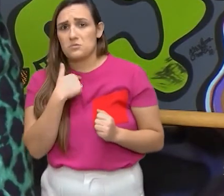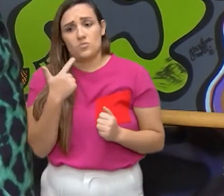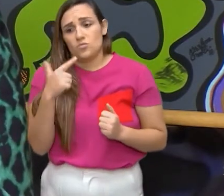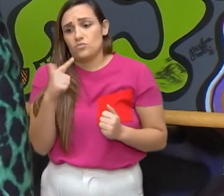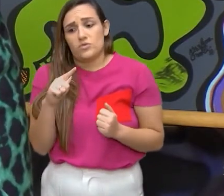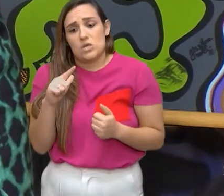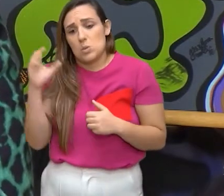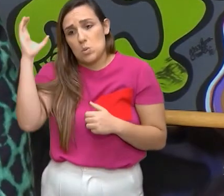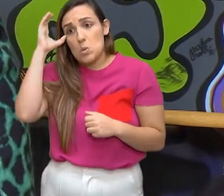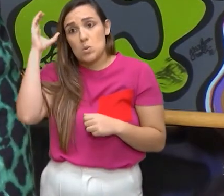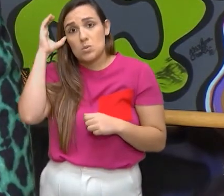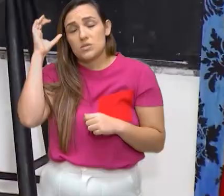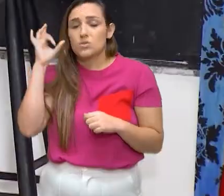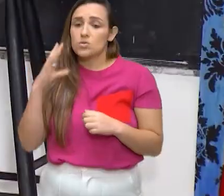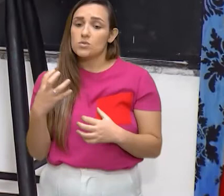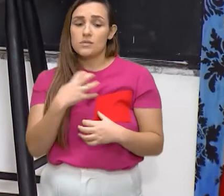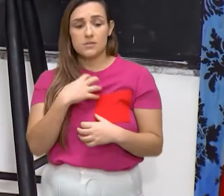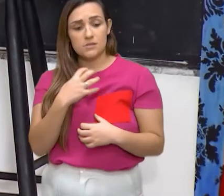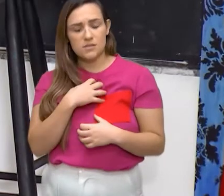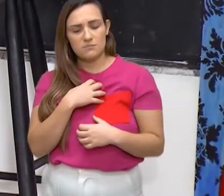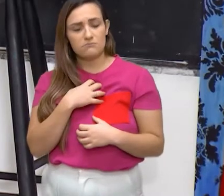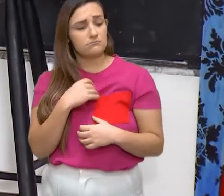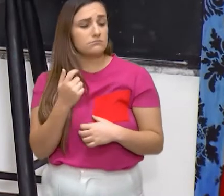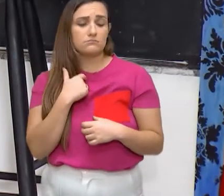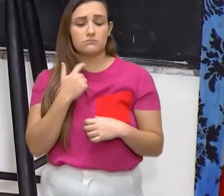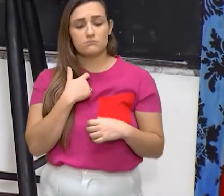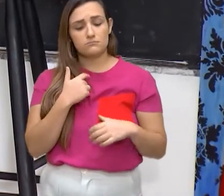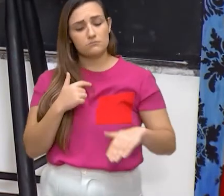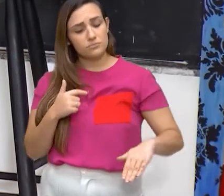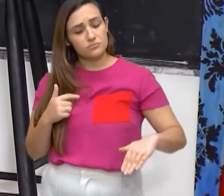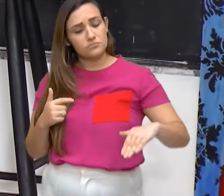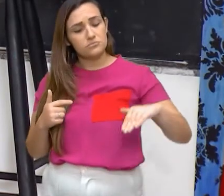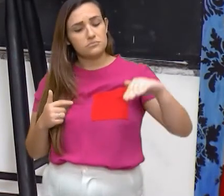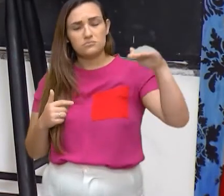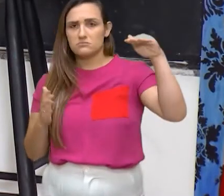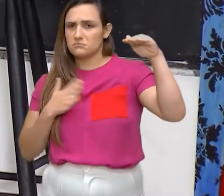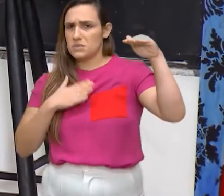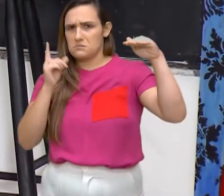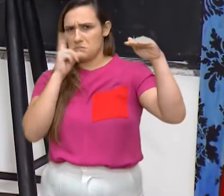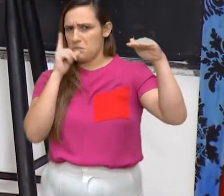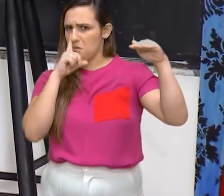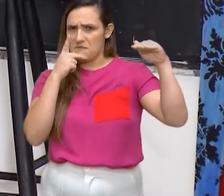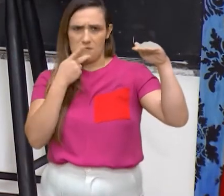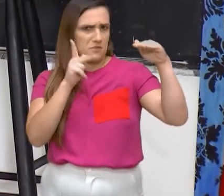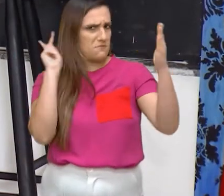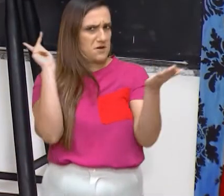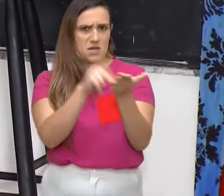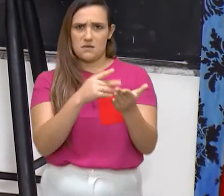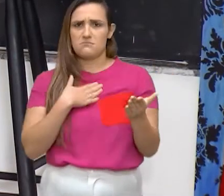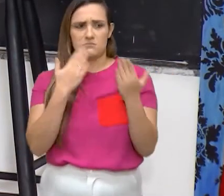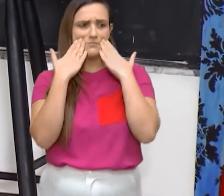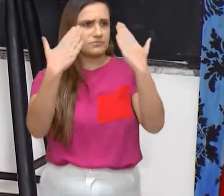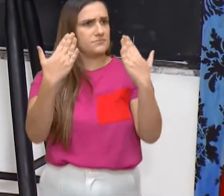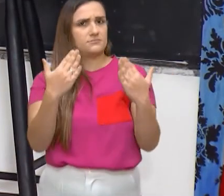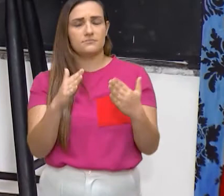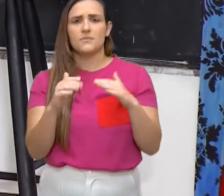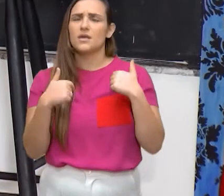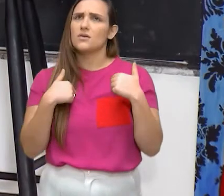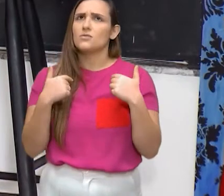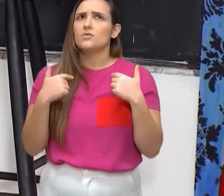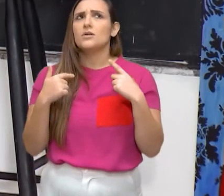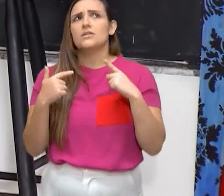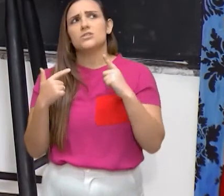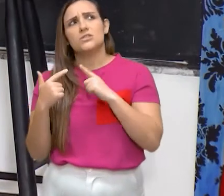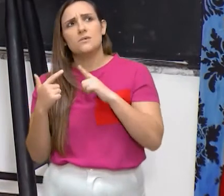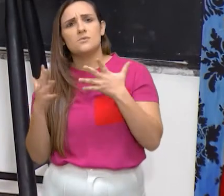até então, criança não tem o racional, né? A gente tem só o sensível, eu cresci, mas a minha mãe nunca escondeu a